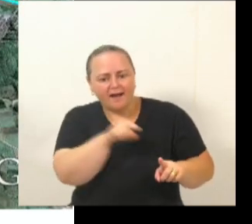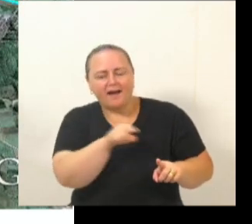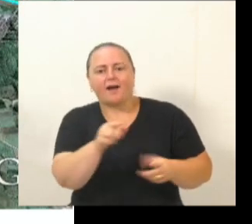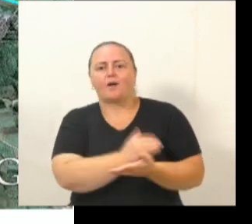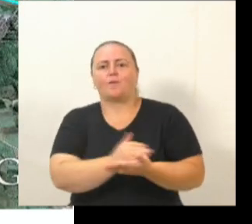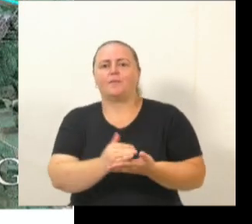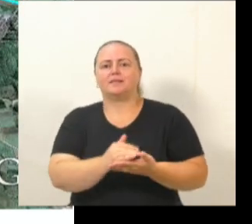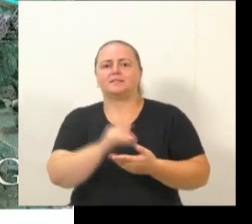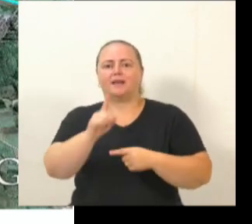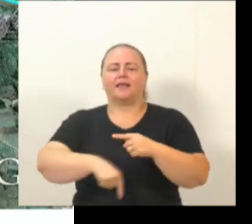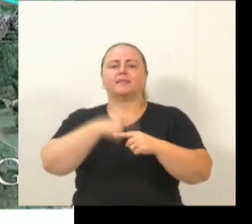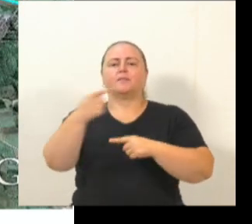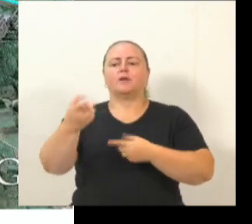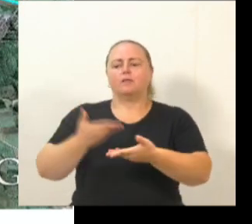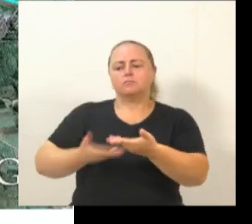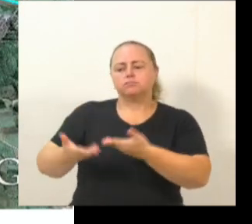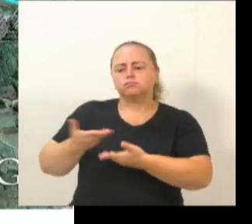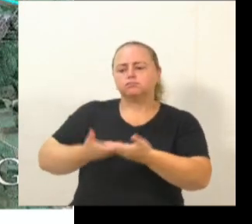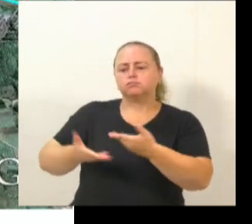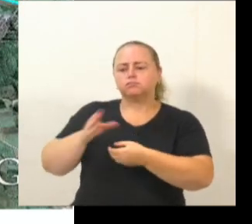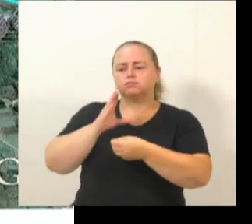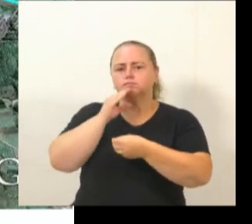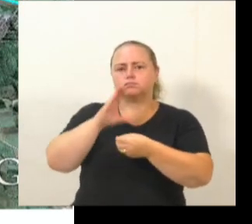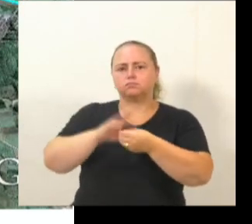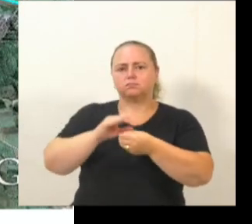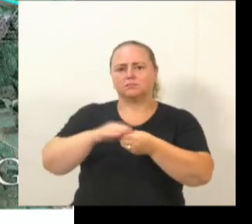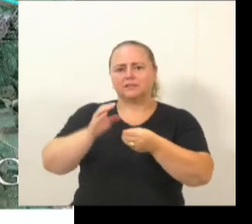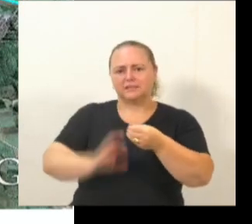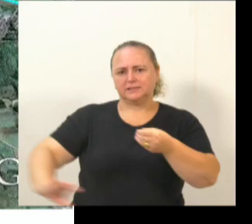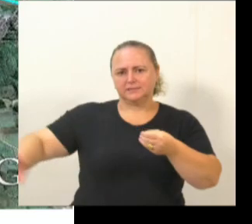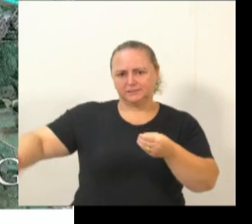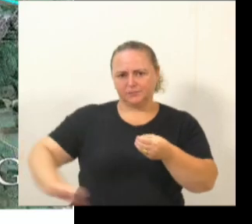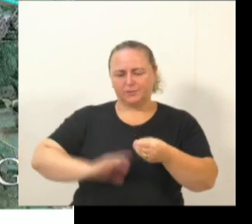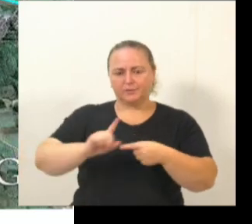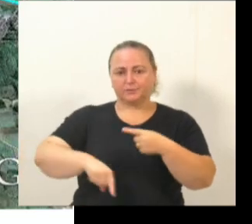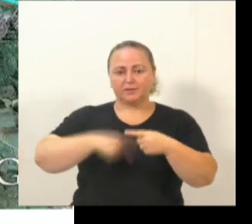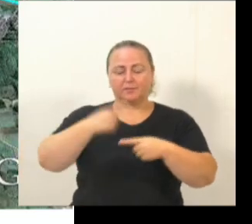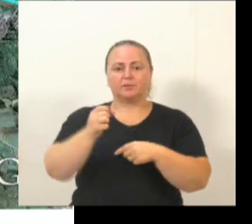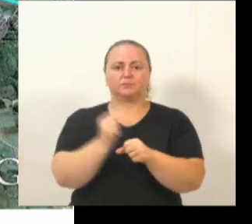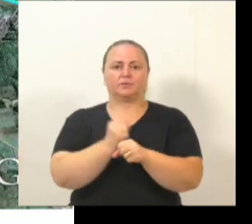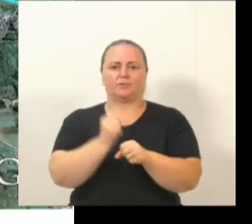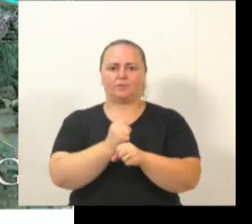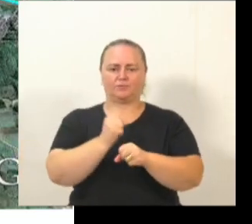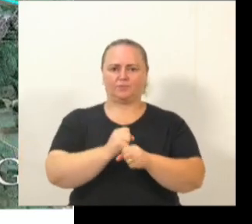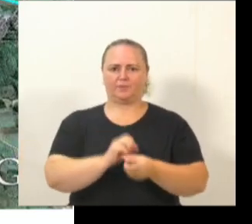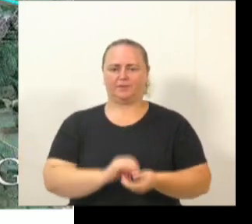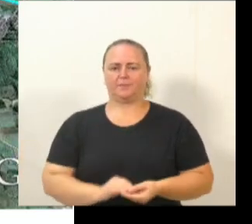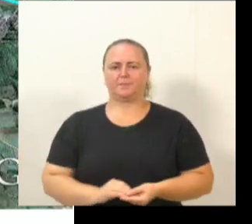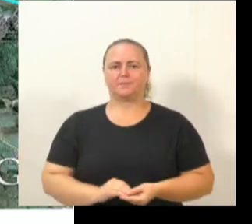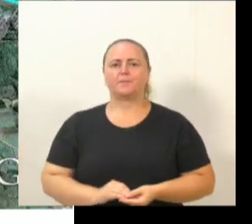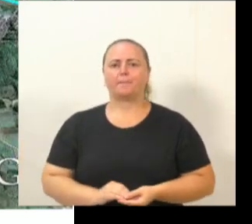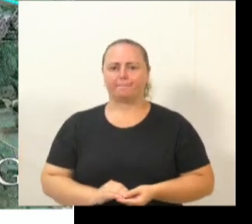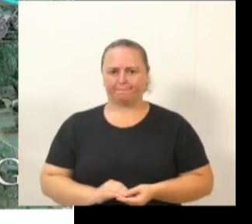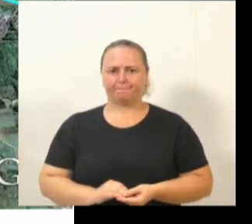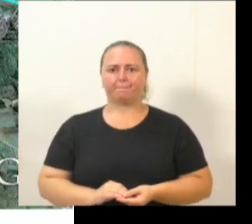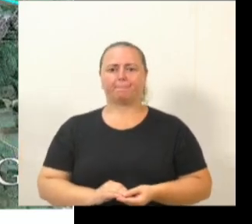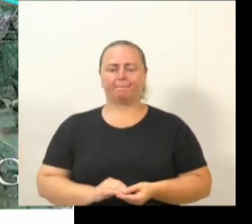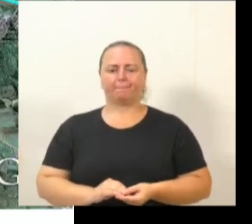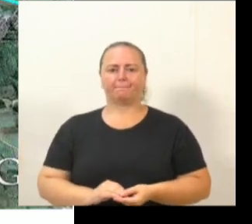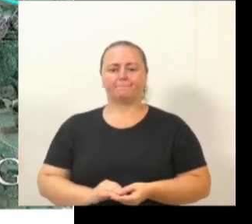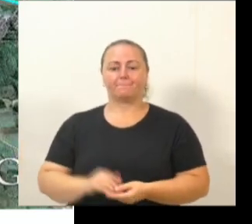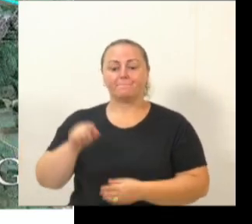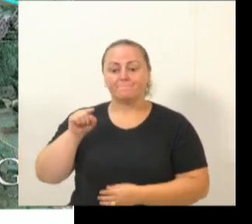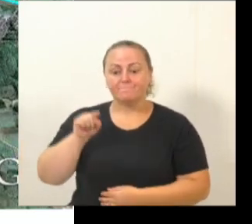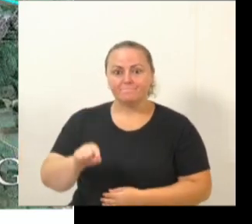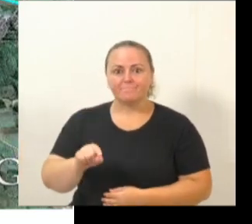construímos essas redes da região central, que é o sistema mais, vamos dizer, é o esqueleto do sistema, é por onde